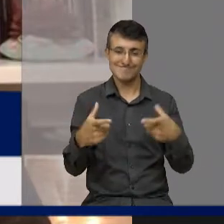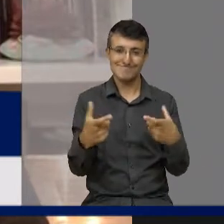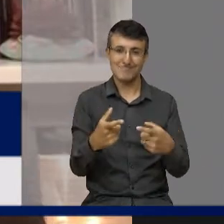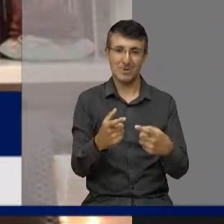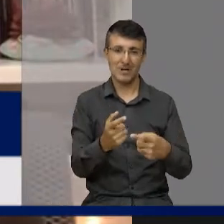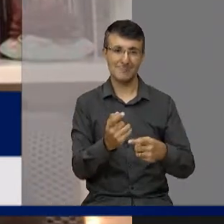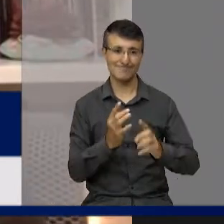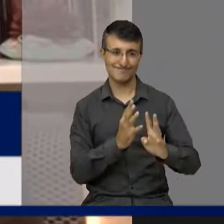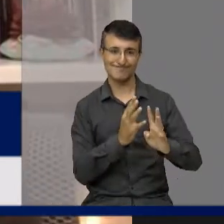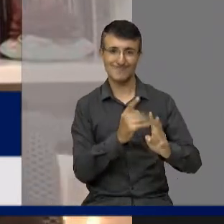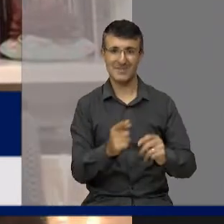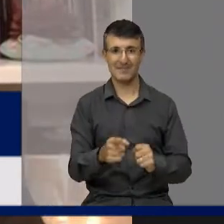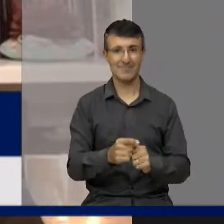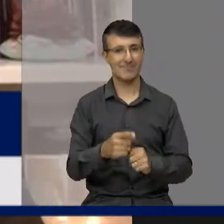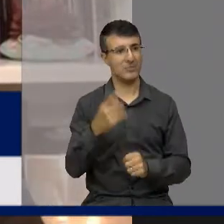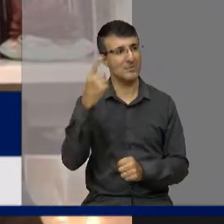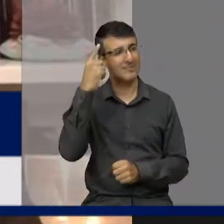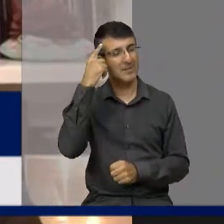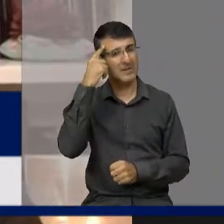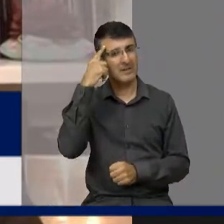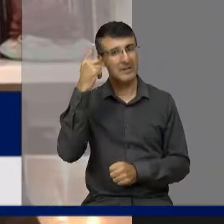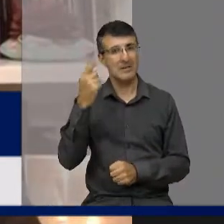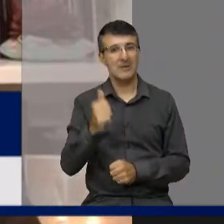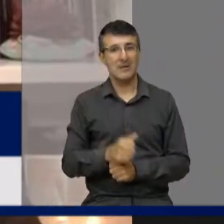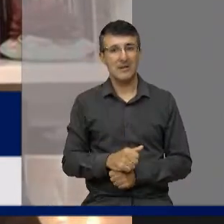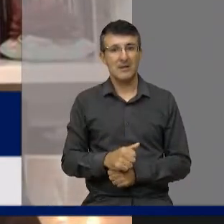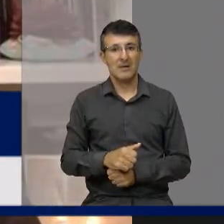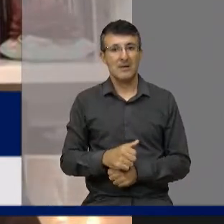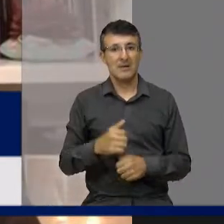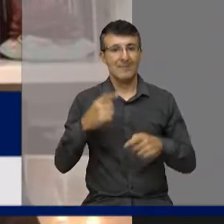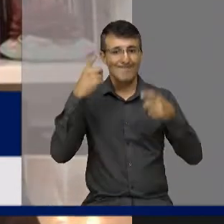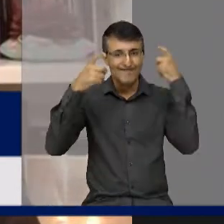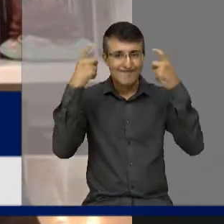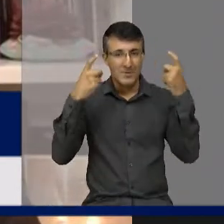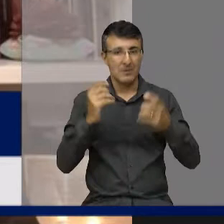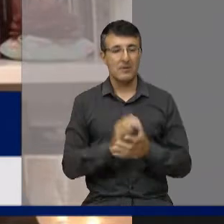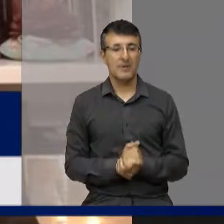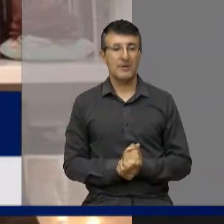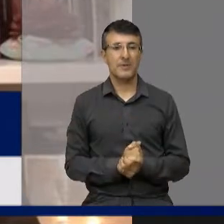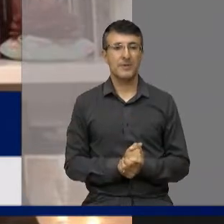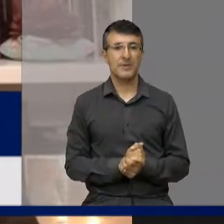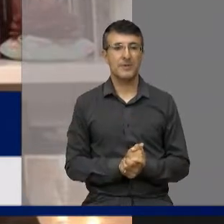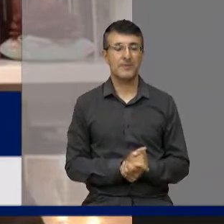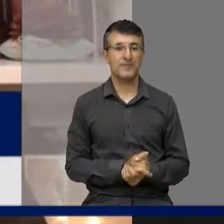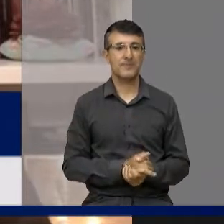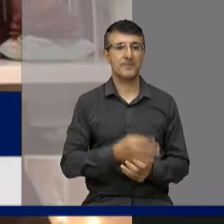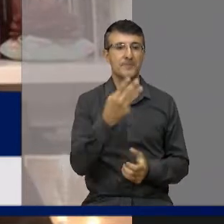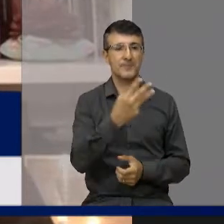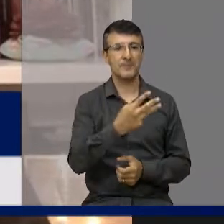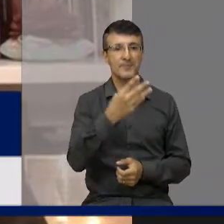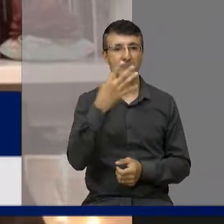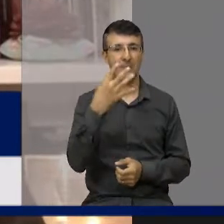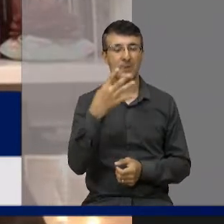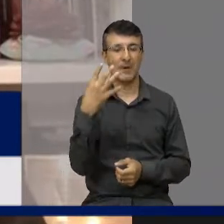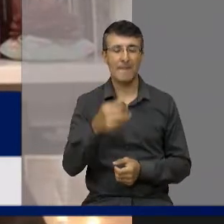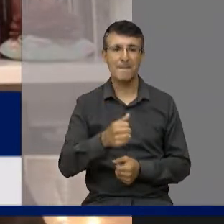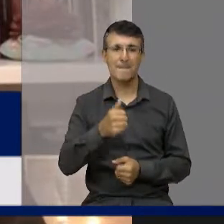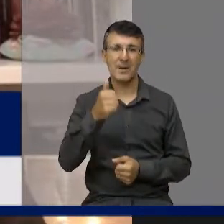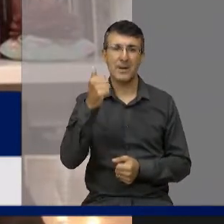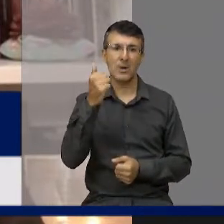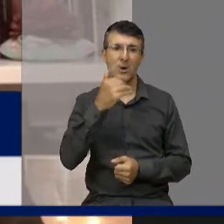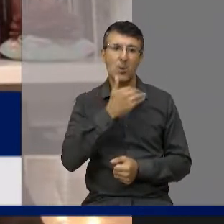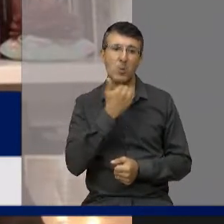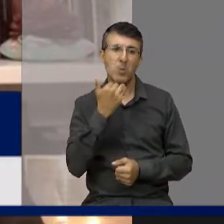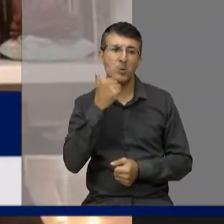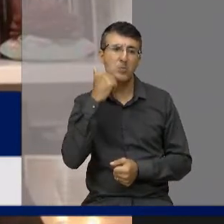alarmantes. O levantamento mostra que 449 mulheres foram mortas por serem mulheres. Em 58%